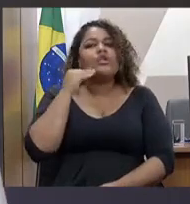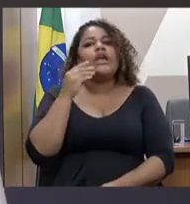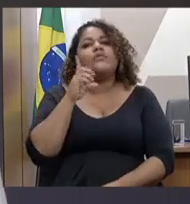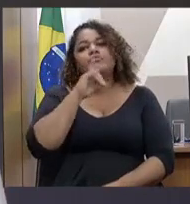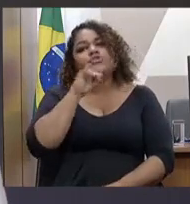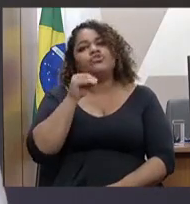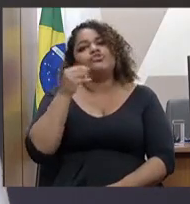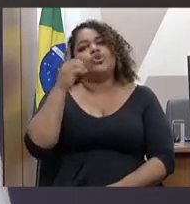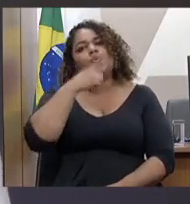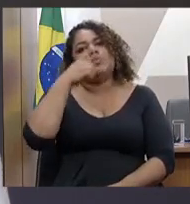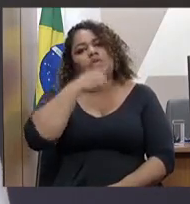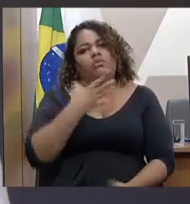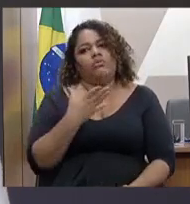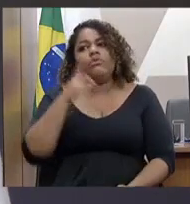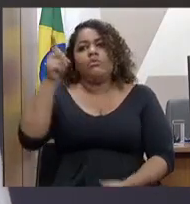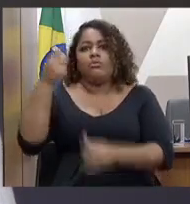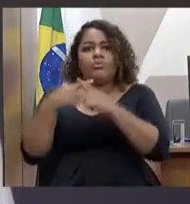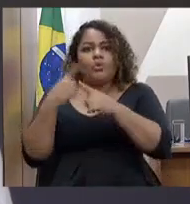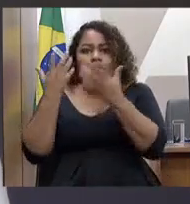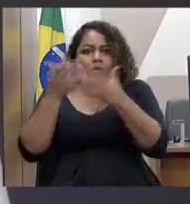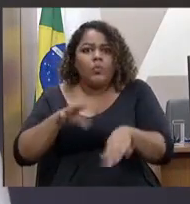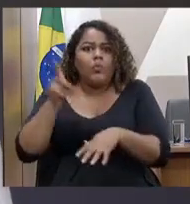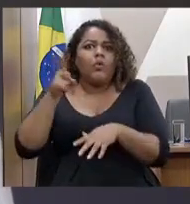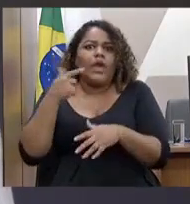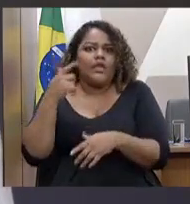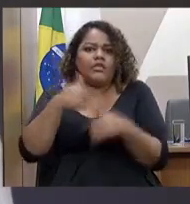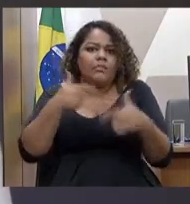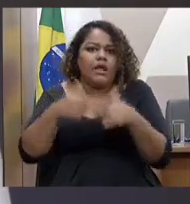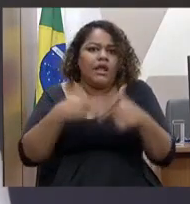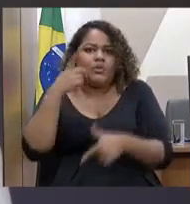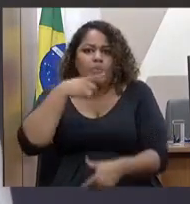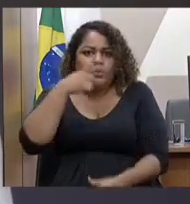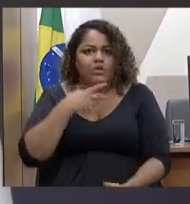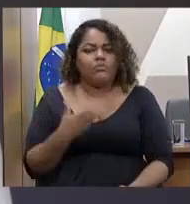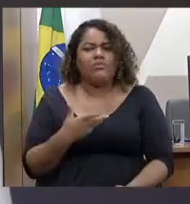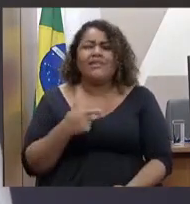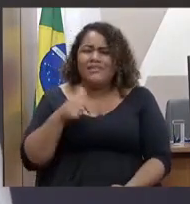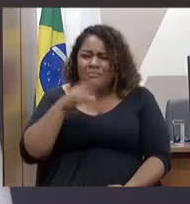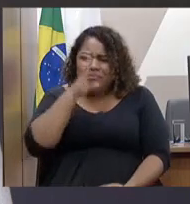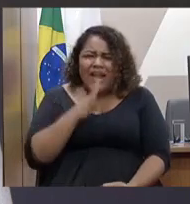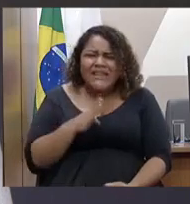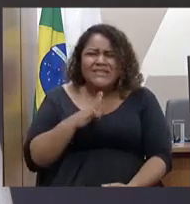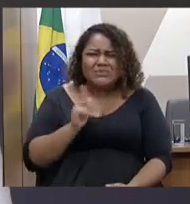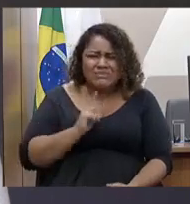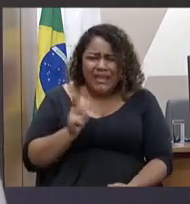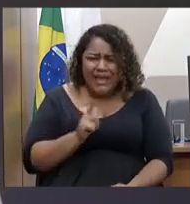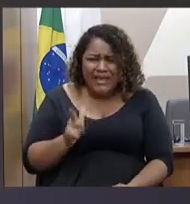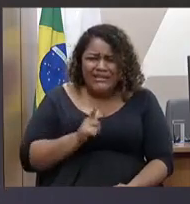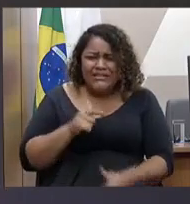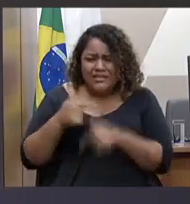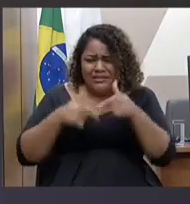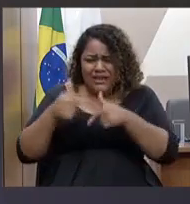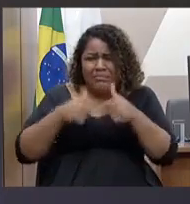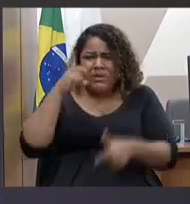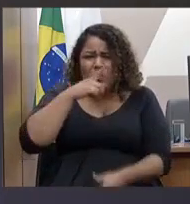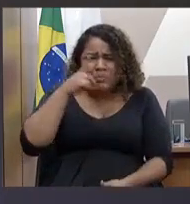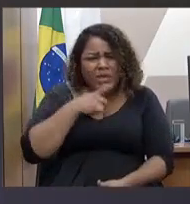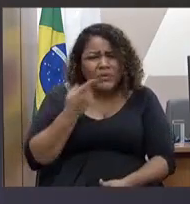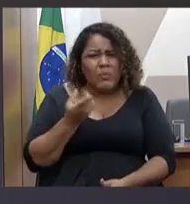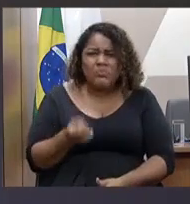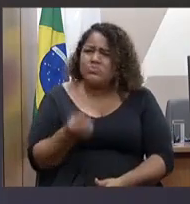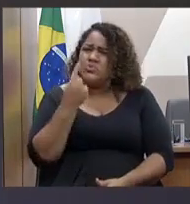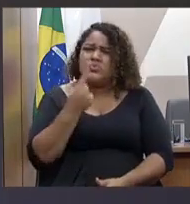porque eles não querem trabalhar de domingo eu acho que não pode existir isso no Brasil o trabalho de domingo e